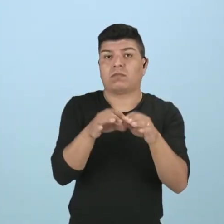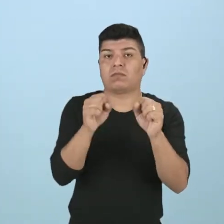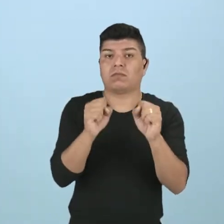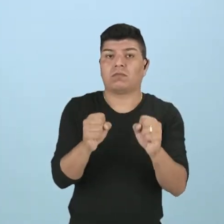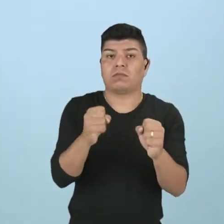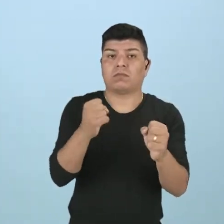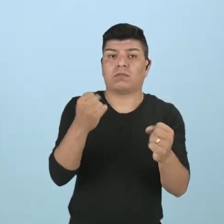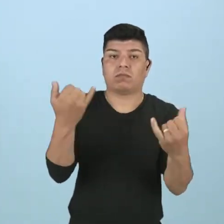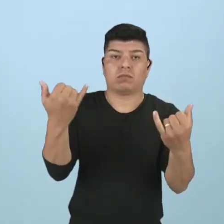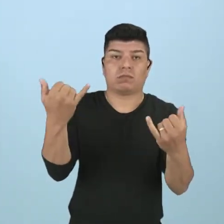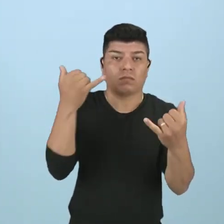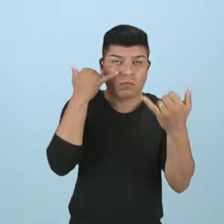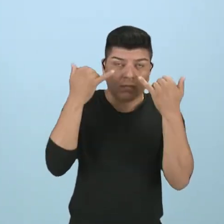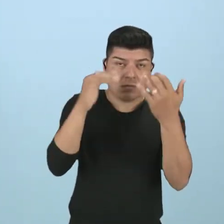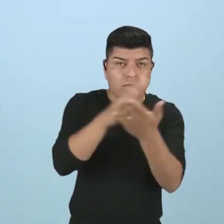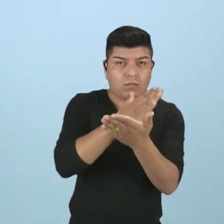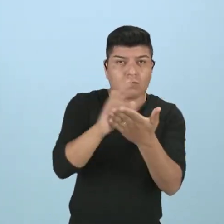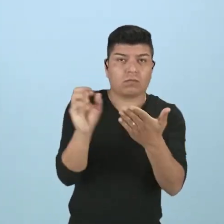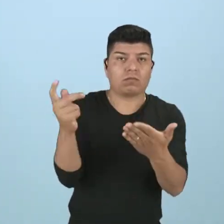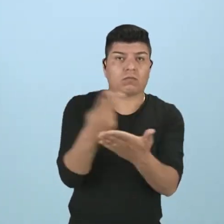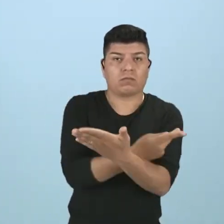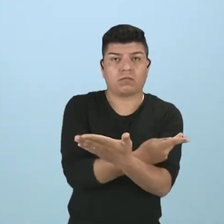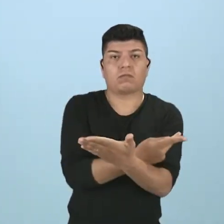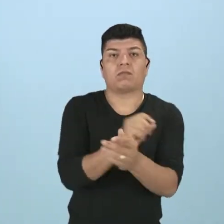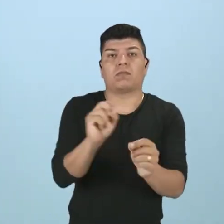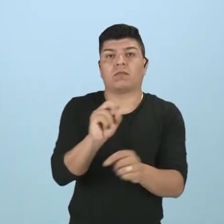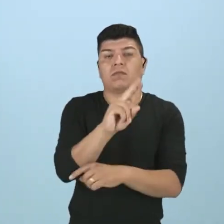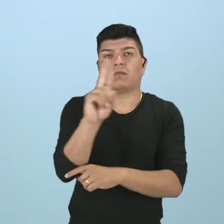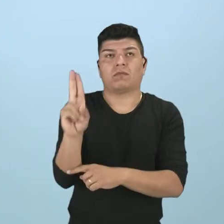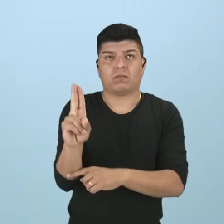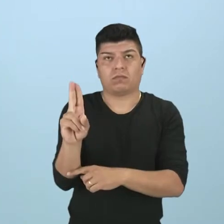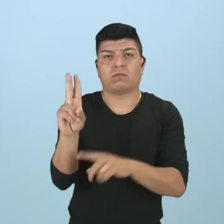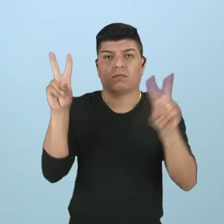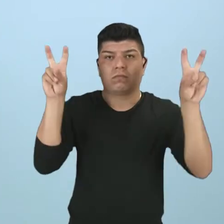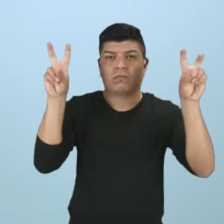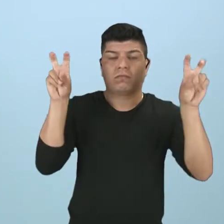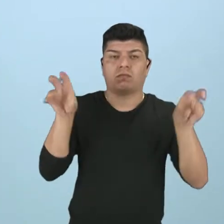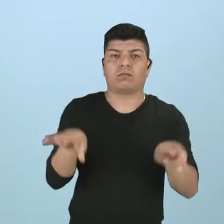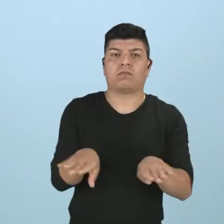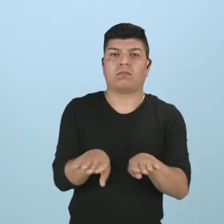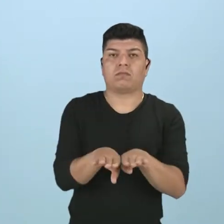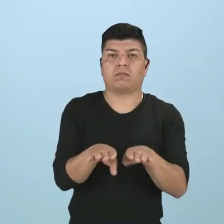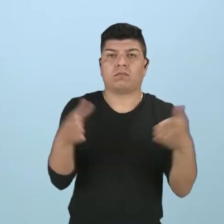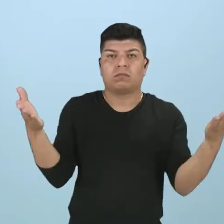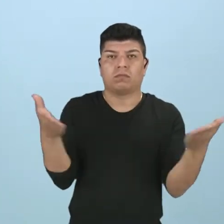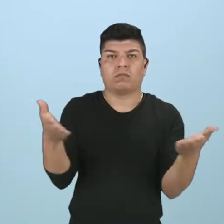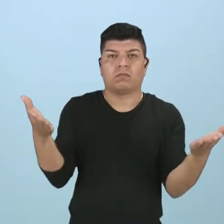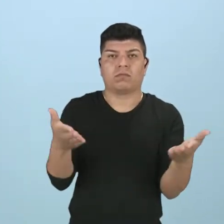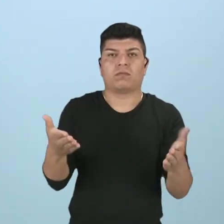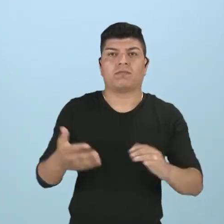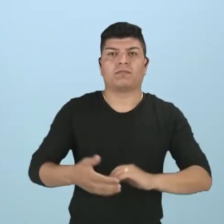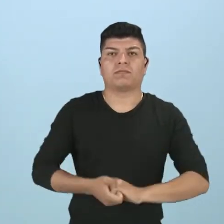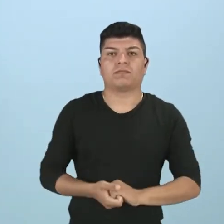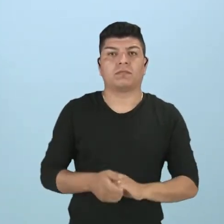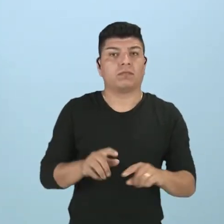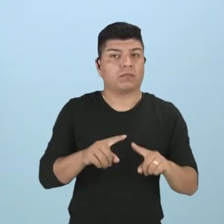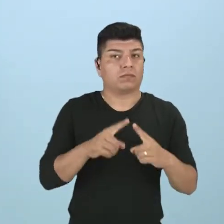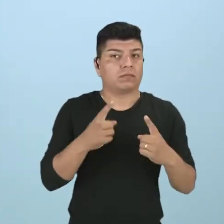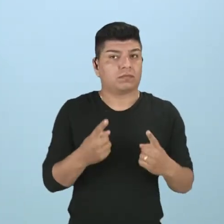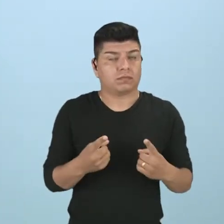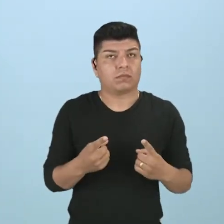a informação sobre algum fato ou sobre algum tema da atualidade.